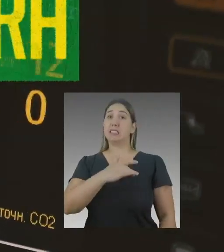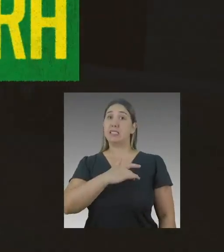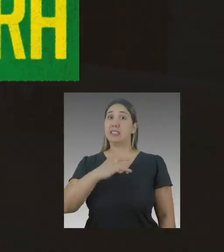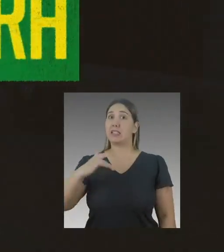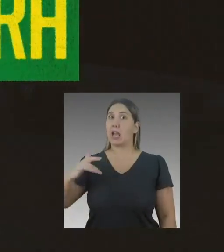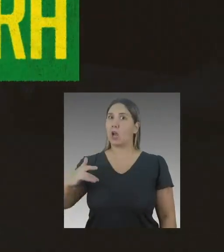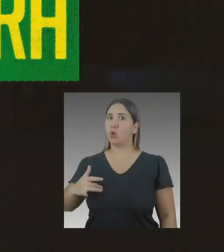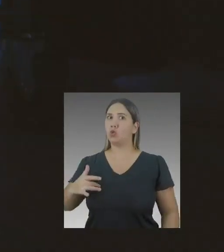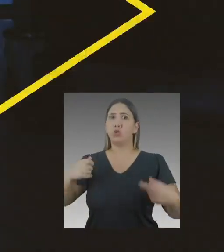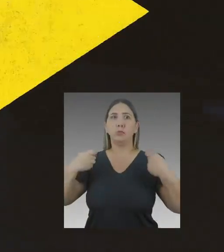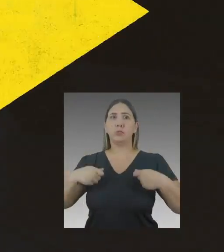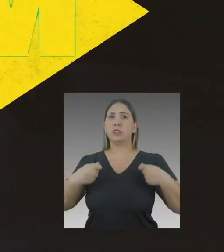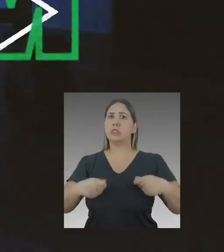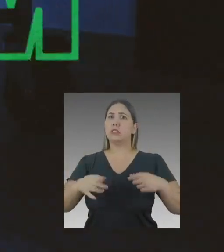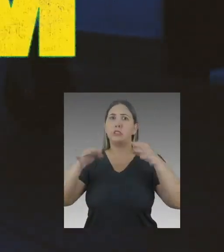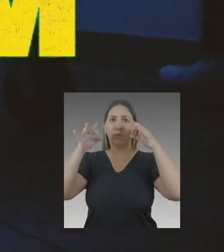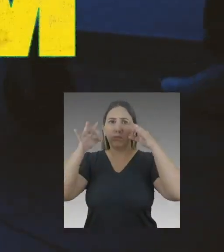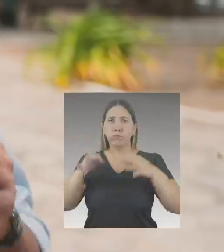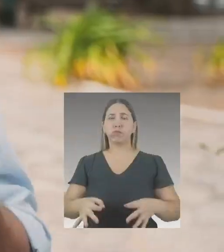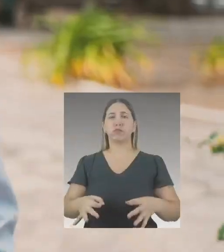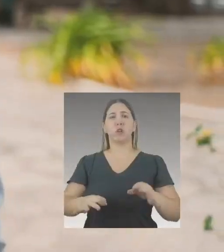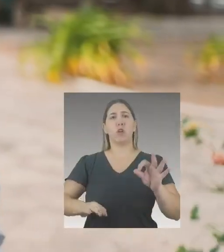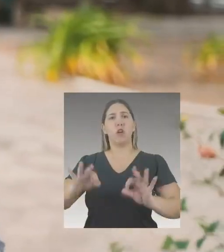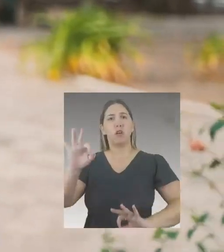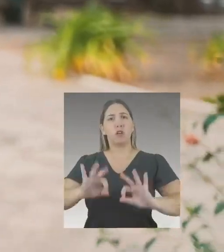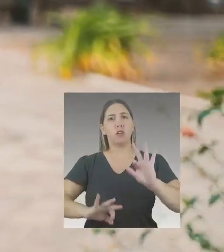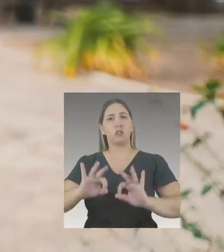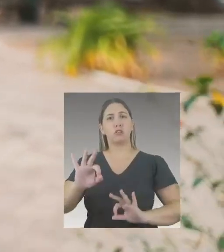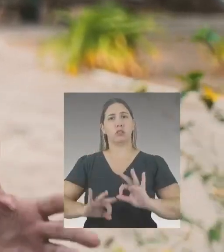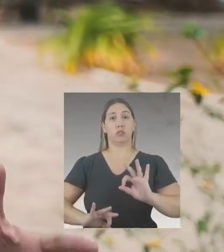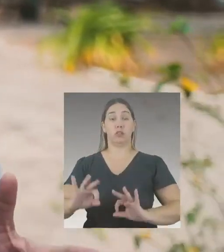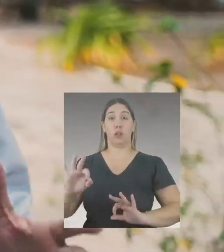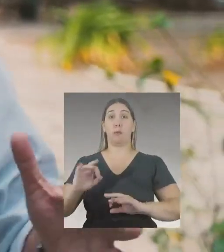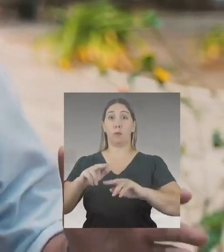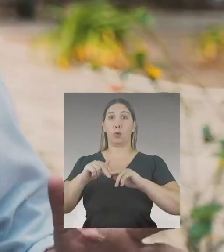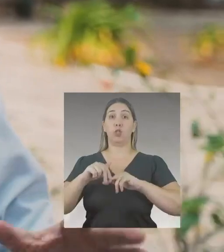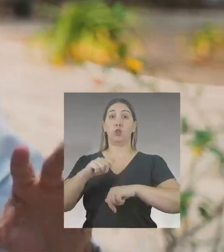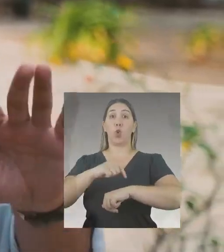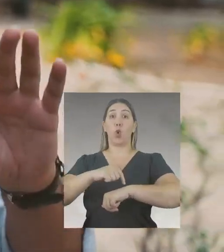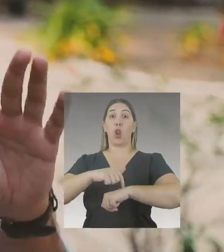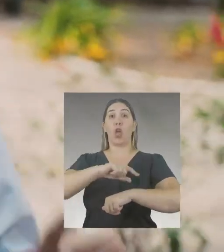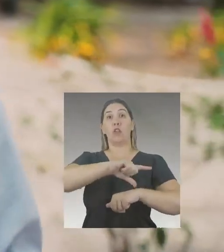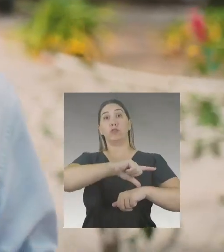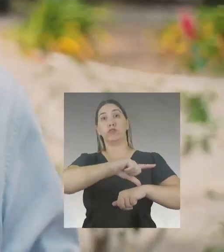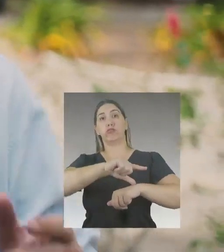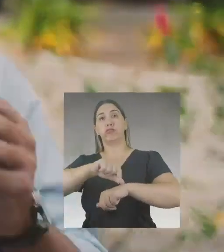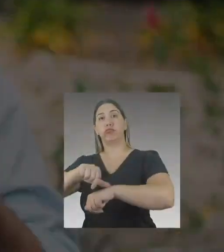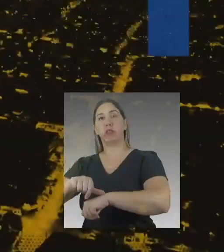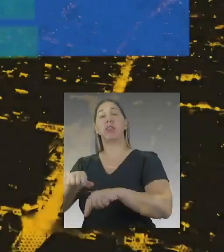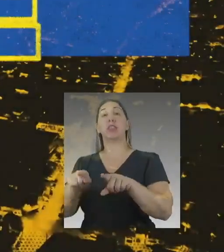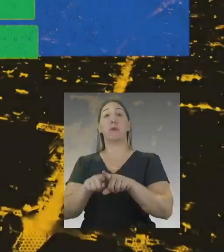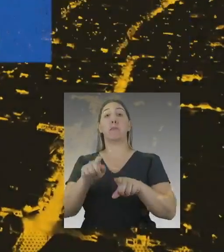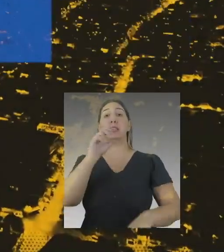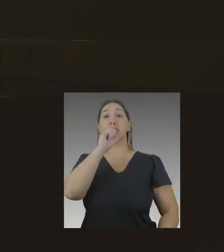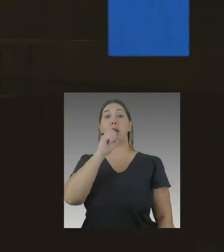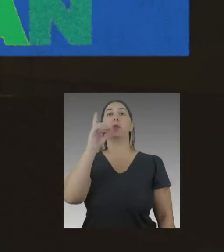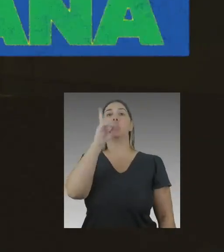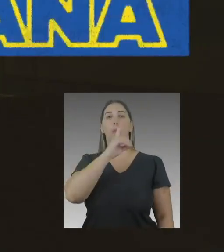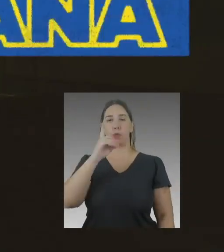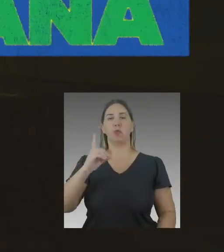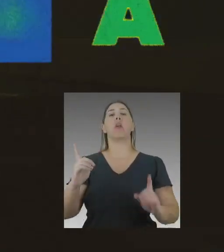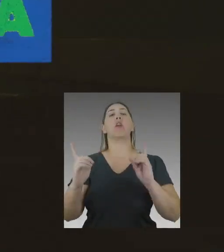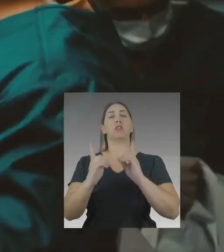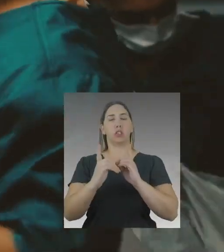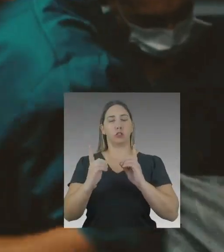Saúde Agora. A saúde precisa de ordem imediatamente. Para isso, vamos te atender em horários estendidos, à noite e aos